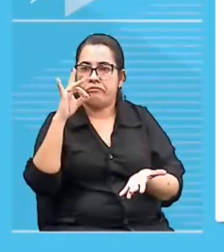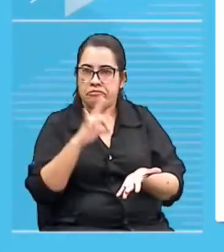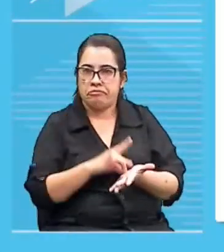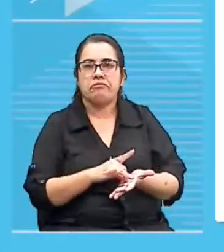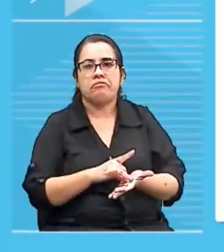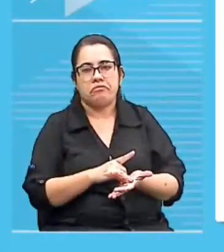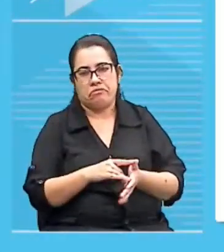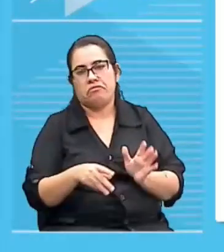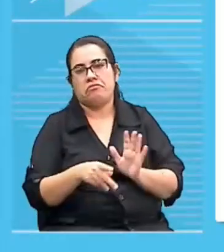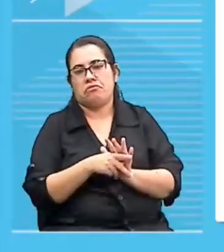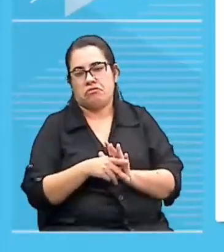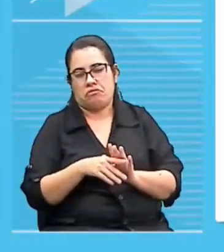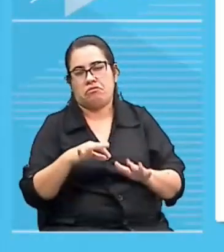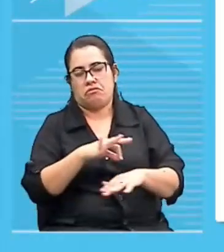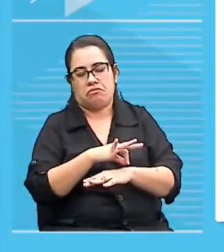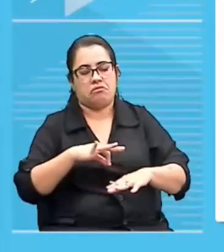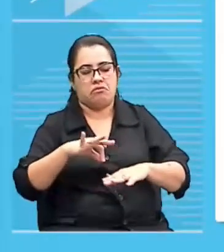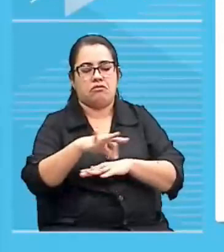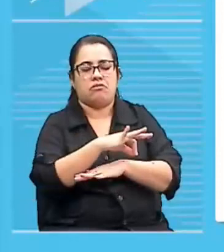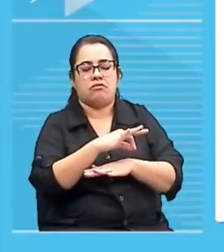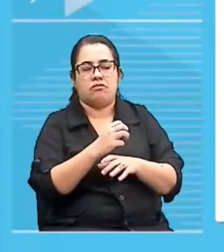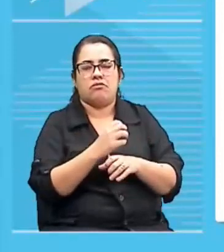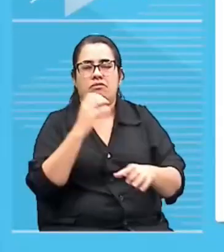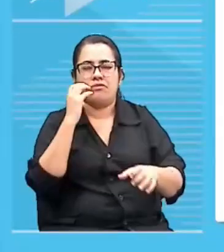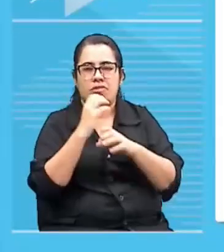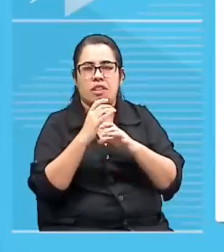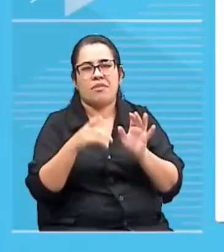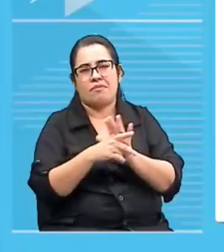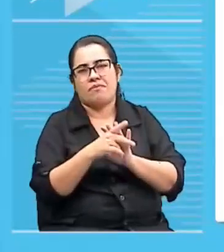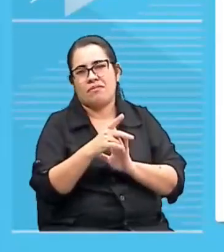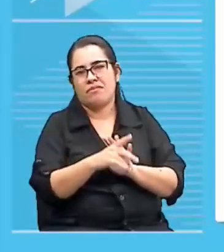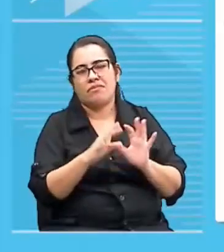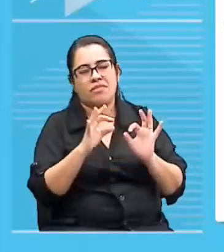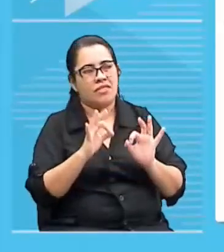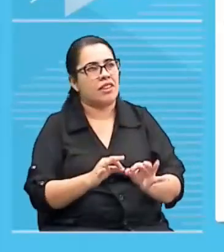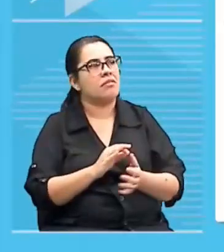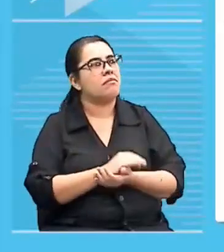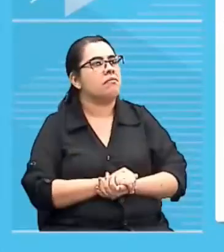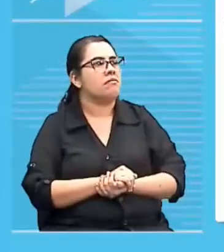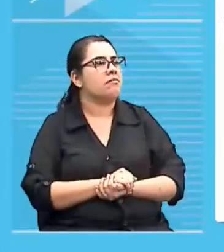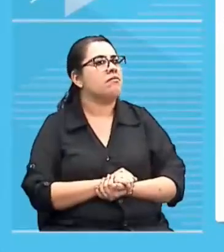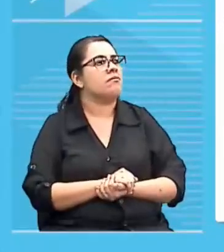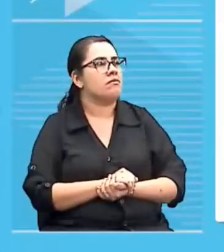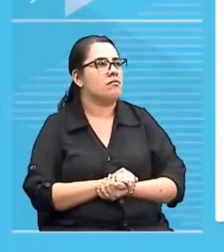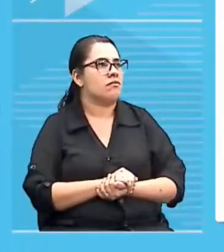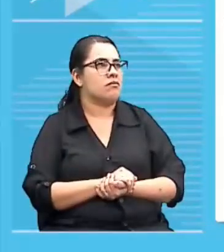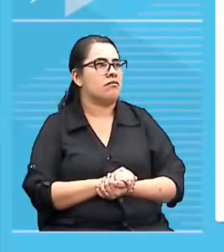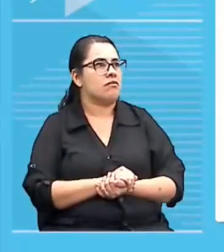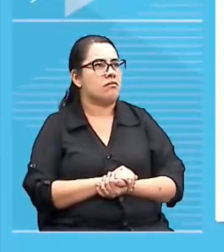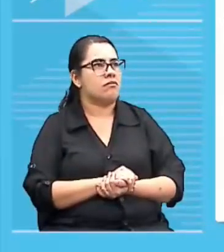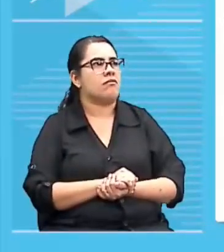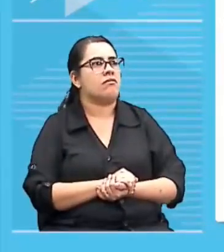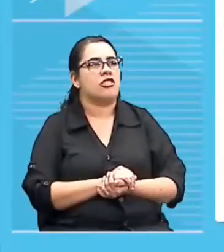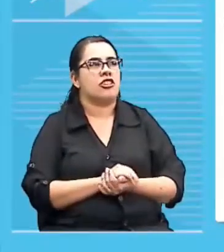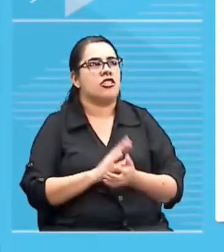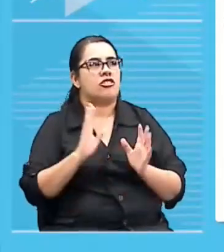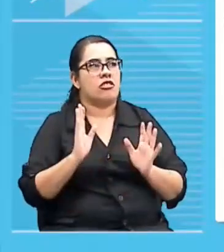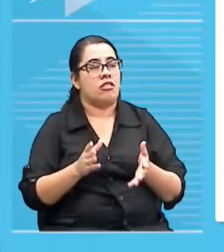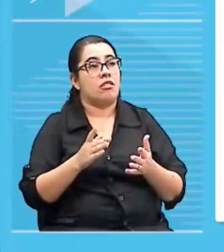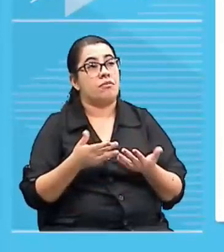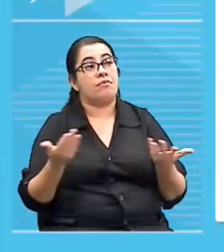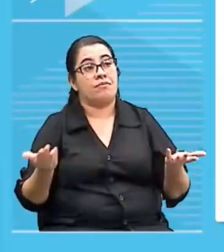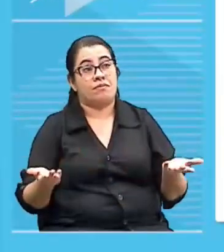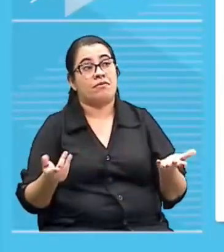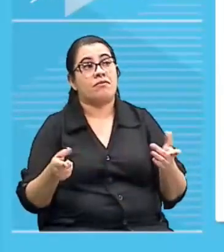já na arquitetura, tá? Na área da arquitetura, que muitas pessoas, né, já utilizam. E